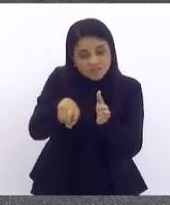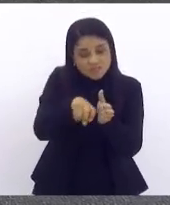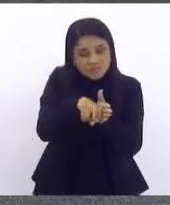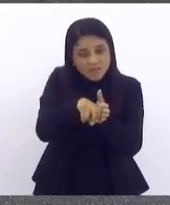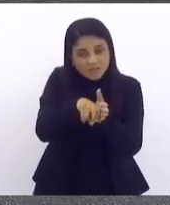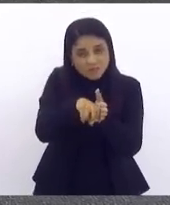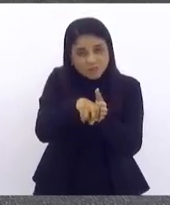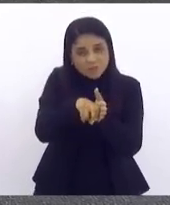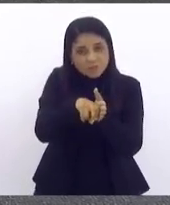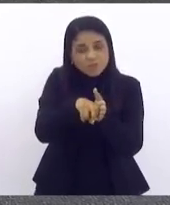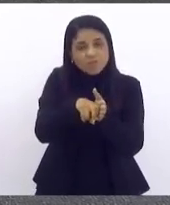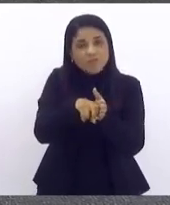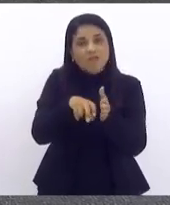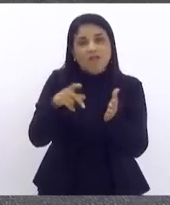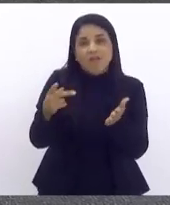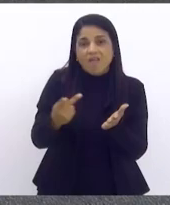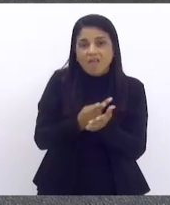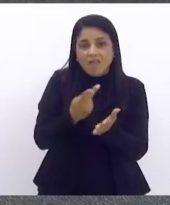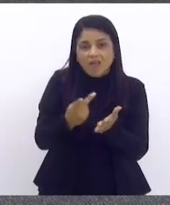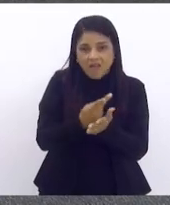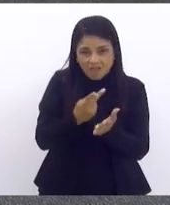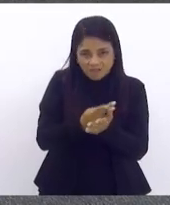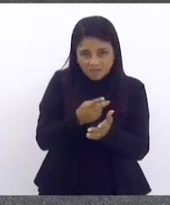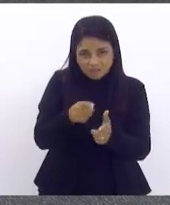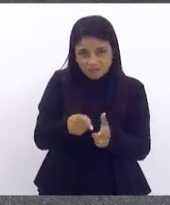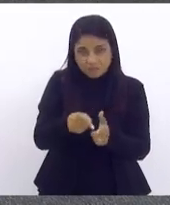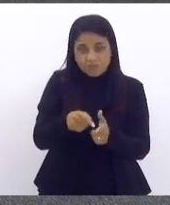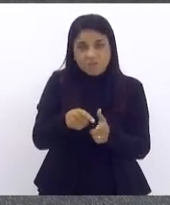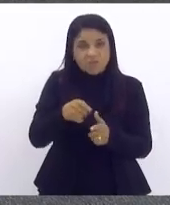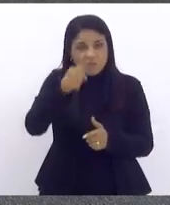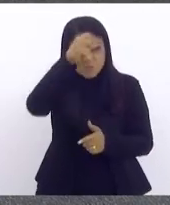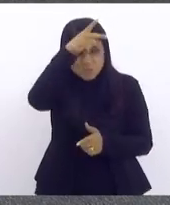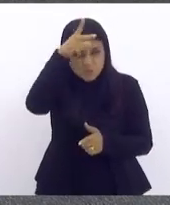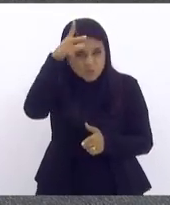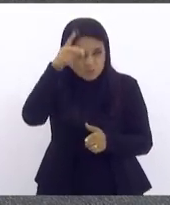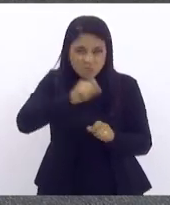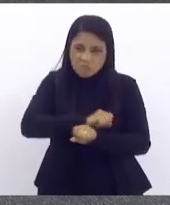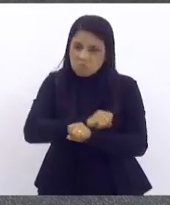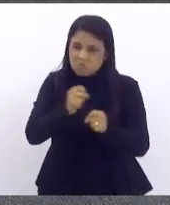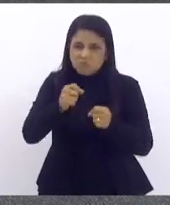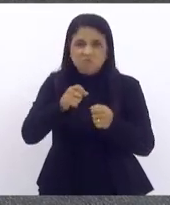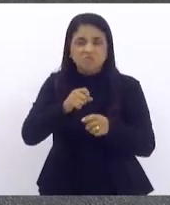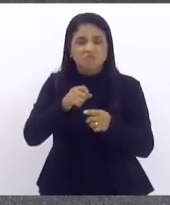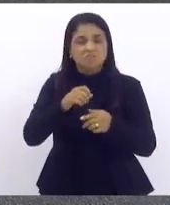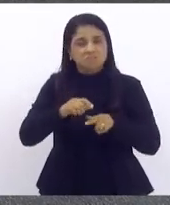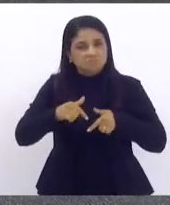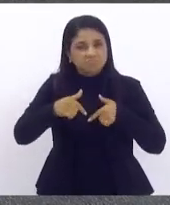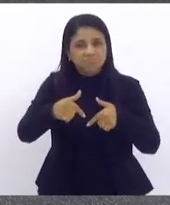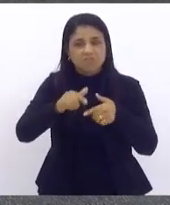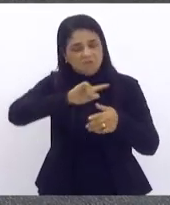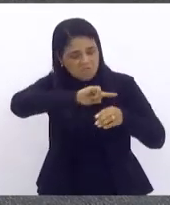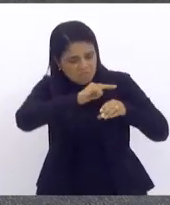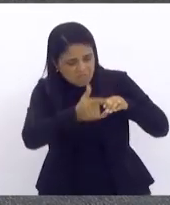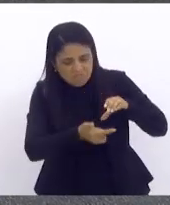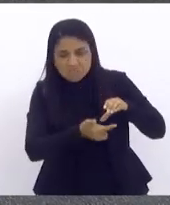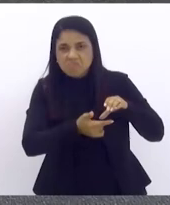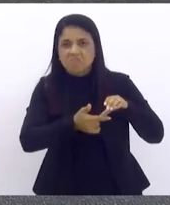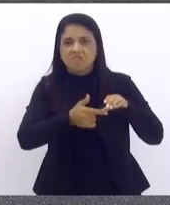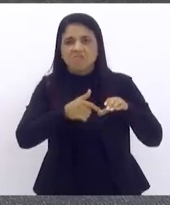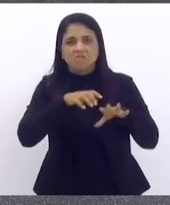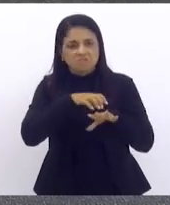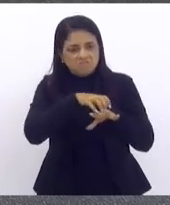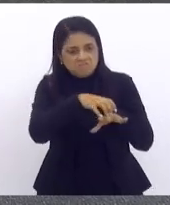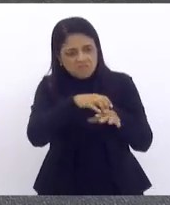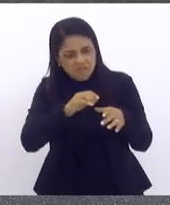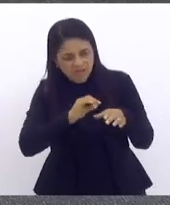parados irregularmente, mas não cabe ao município verificar a condição de trafegabilidade, pneu careca, arranhão